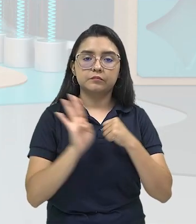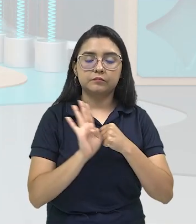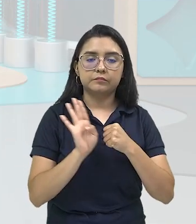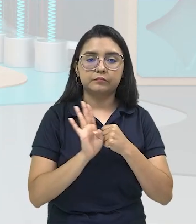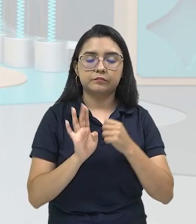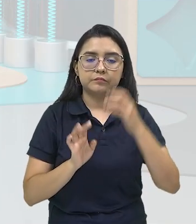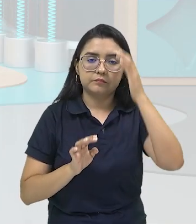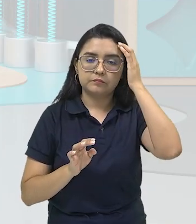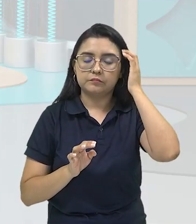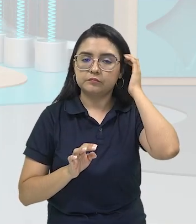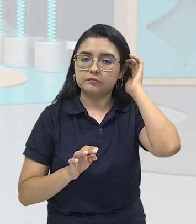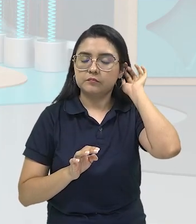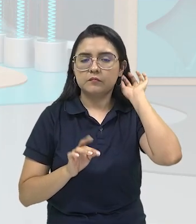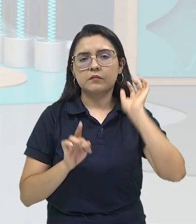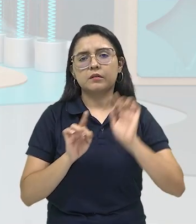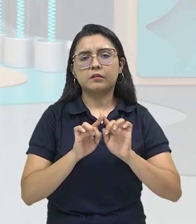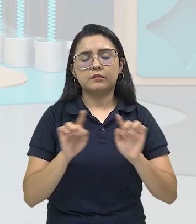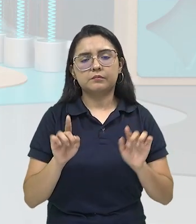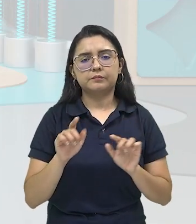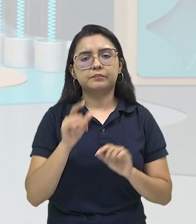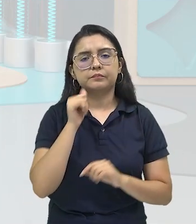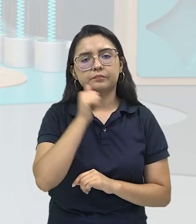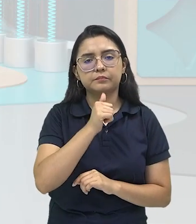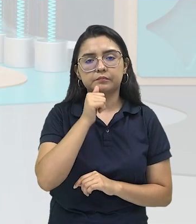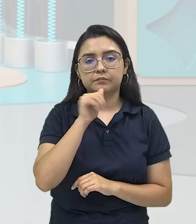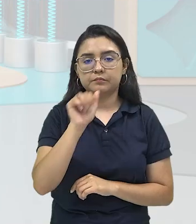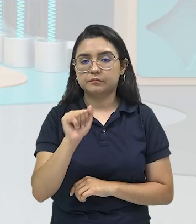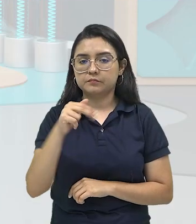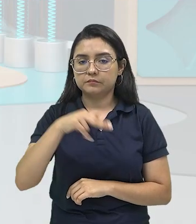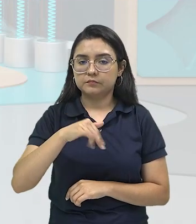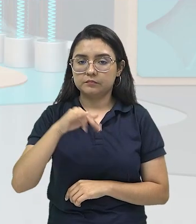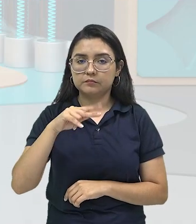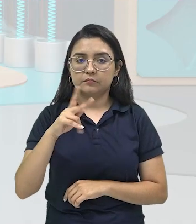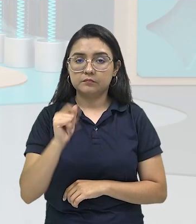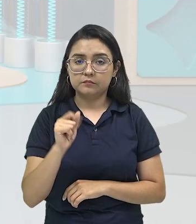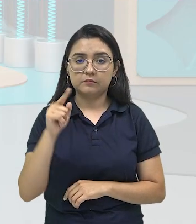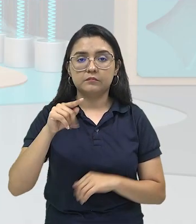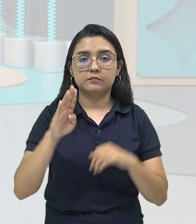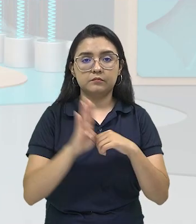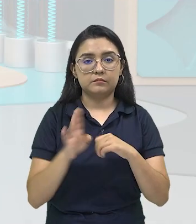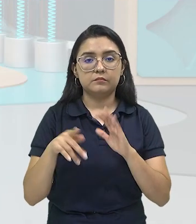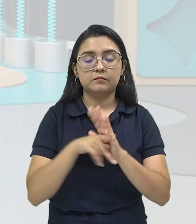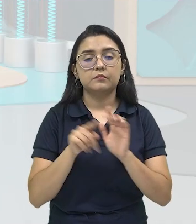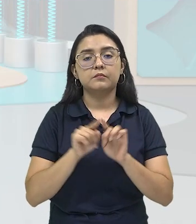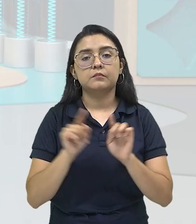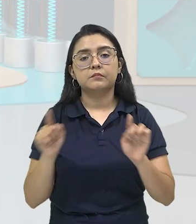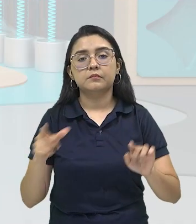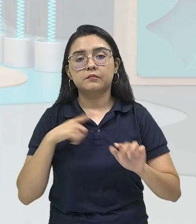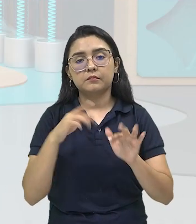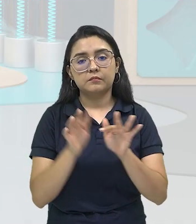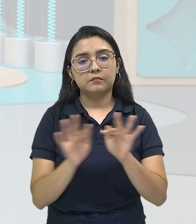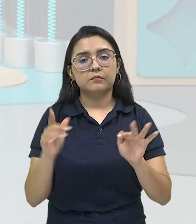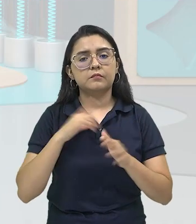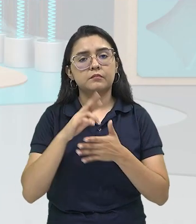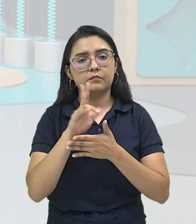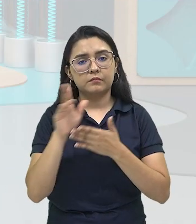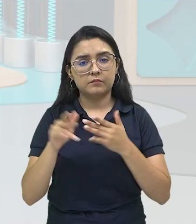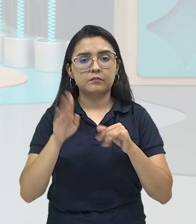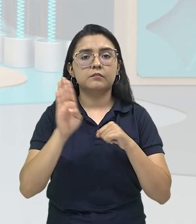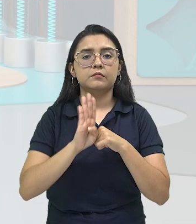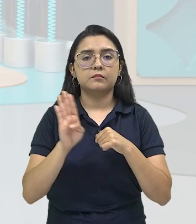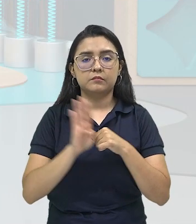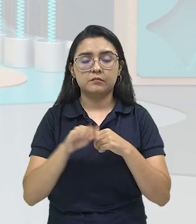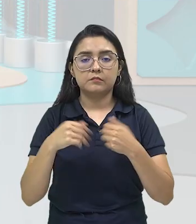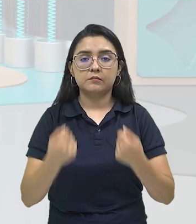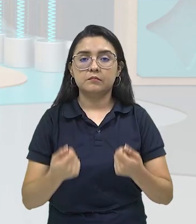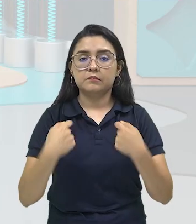substantivo. Ah, mas Aninha também é substantivo, professora, substantivo próprio. Verdade. Só que dentro da oração nós temos vários, pode ter vários substantivos, então a